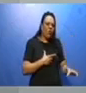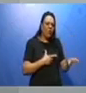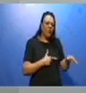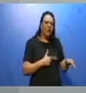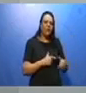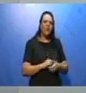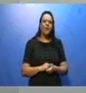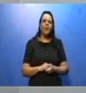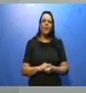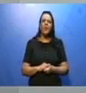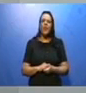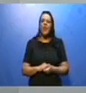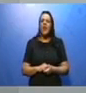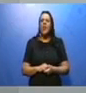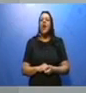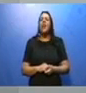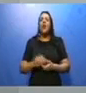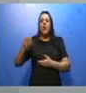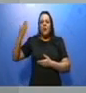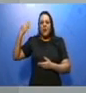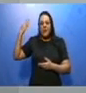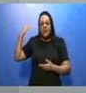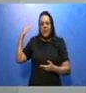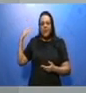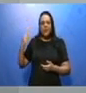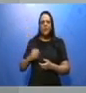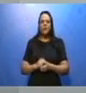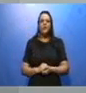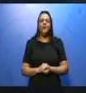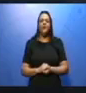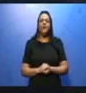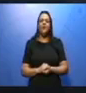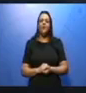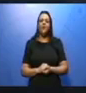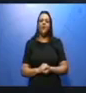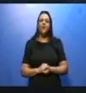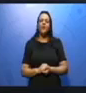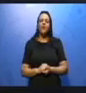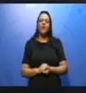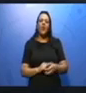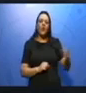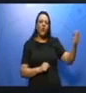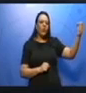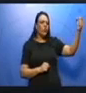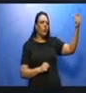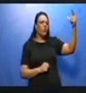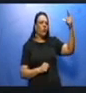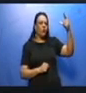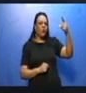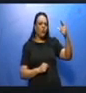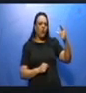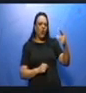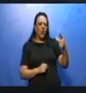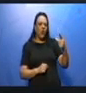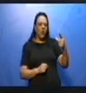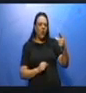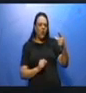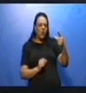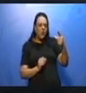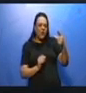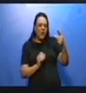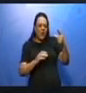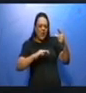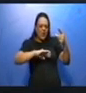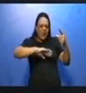Era um garoto, né? O crepúsculo começava seu show de luzes. O sol ia, pouco a pouco, se escondendo e eu